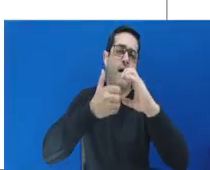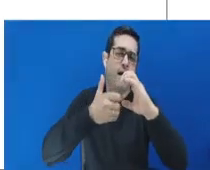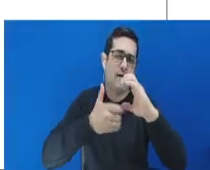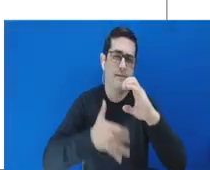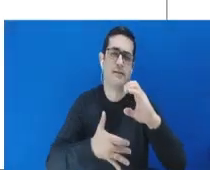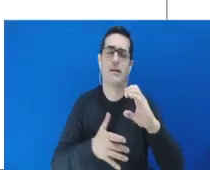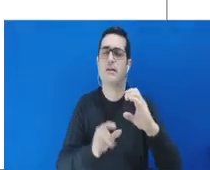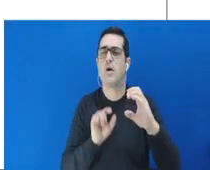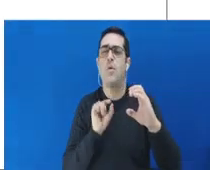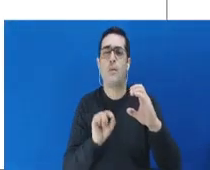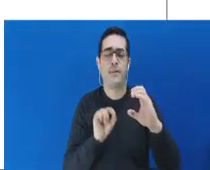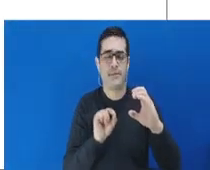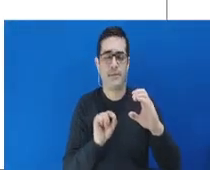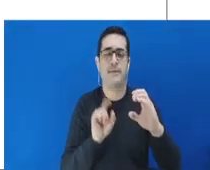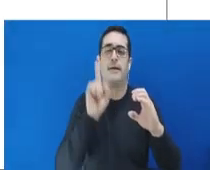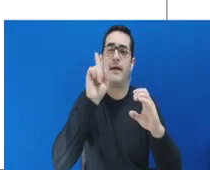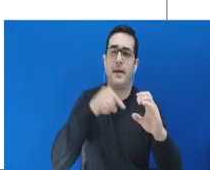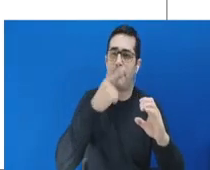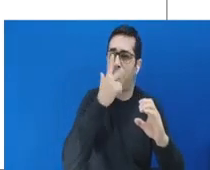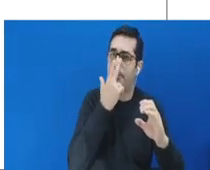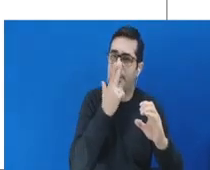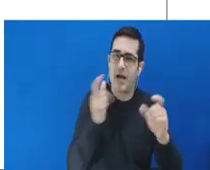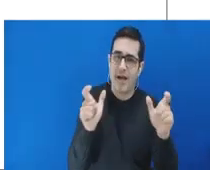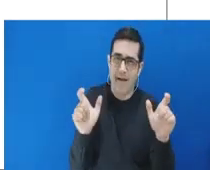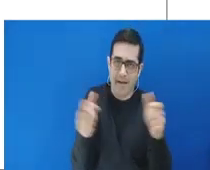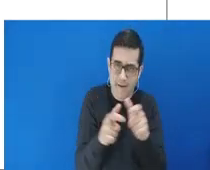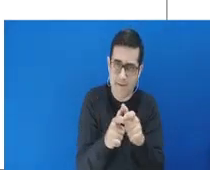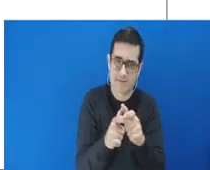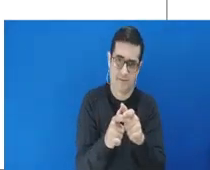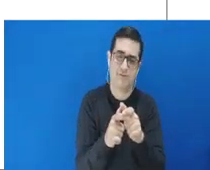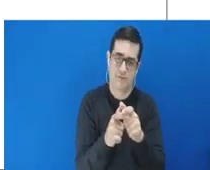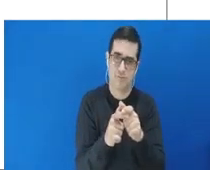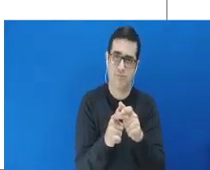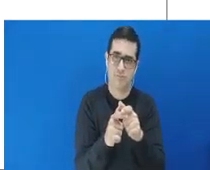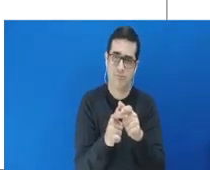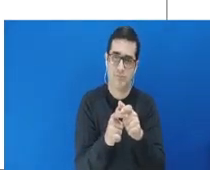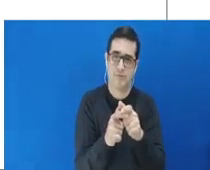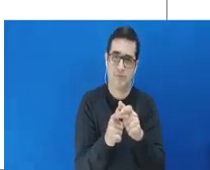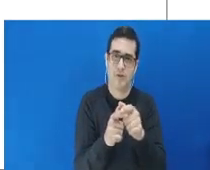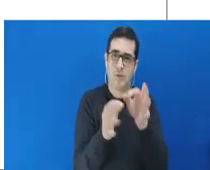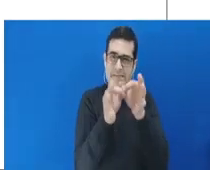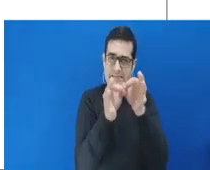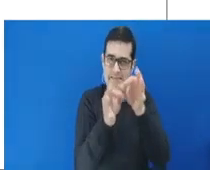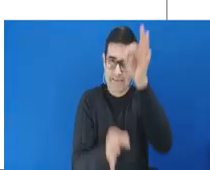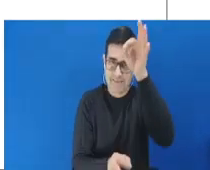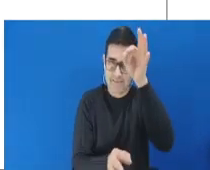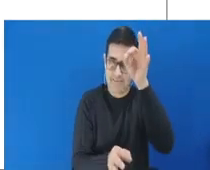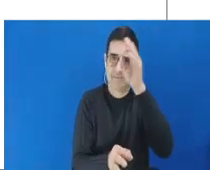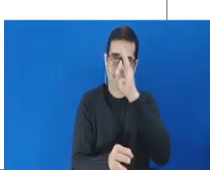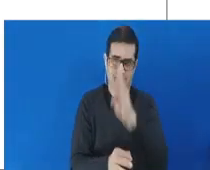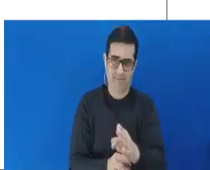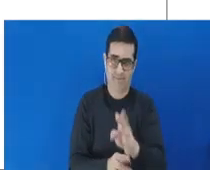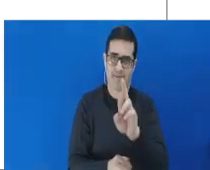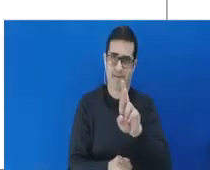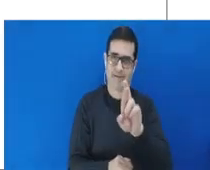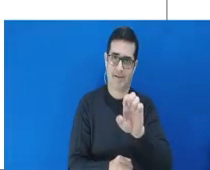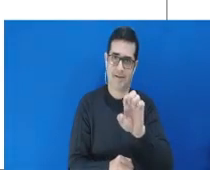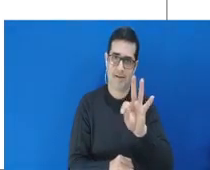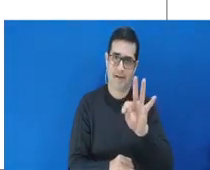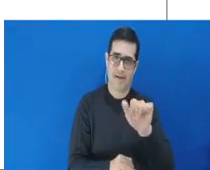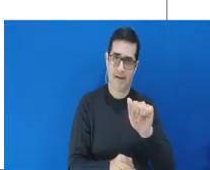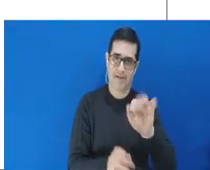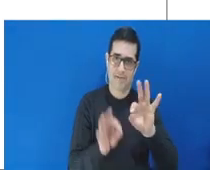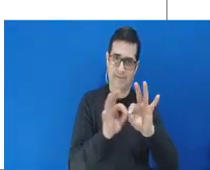como uma equação da reta. Se eu plotar, dependendo do metal utilizado, eu